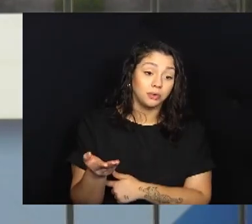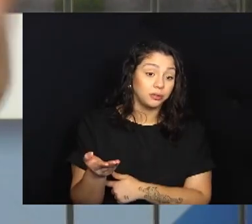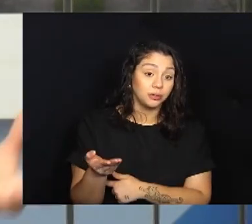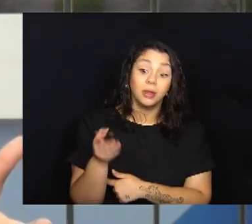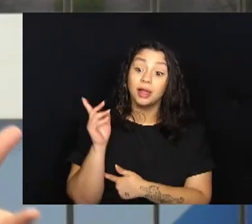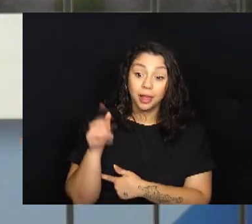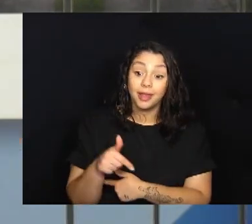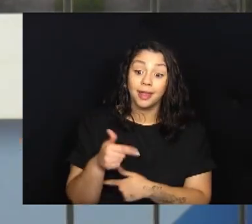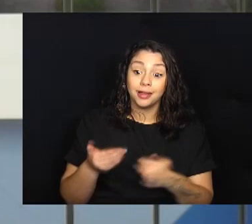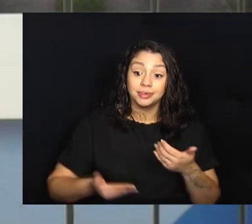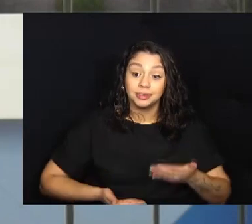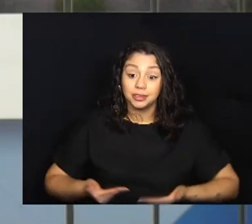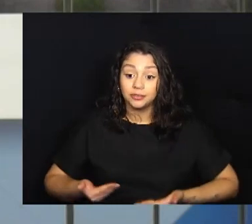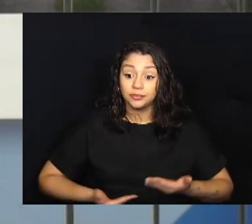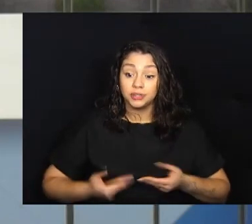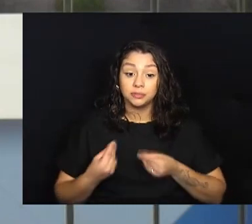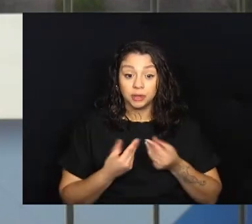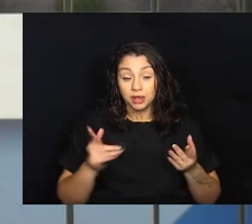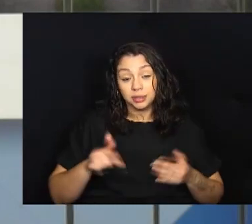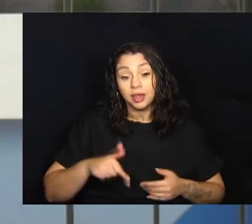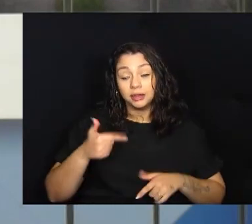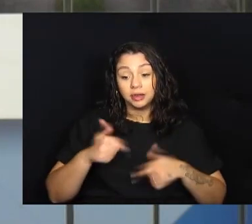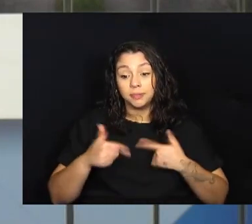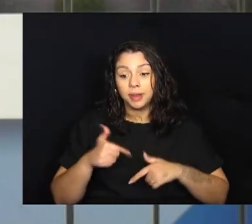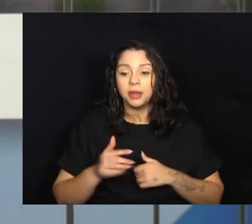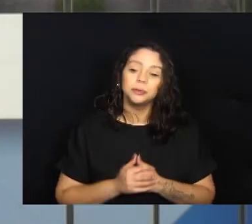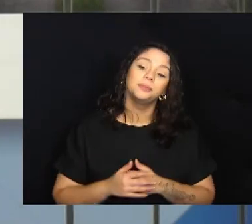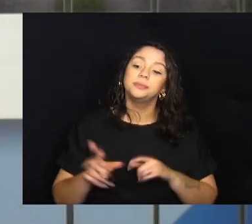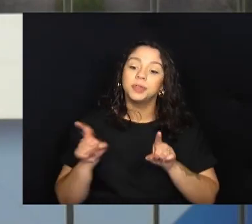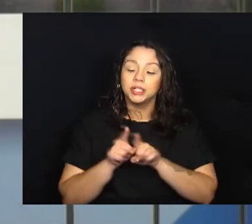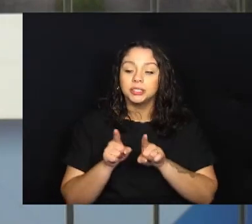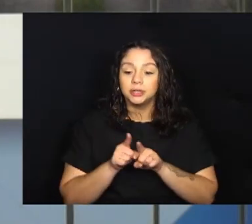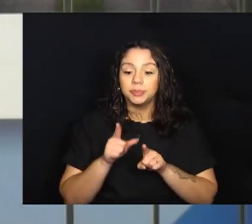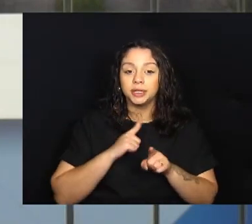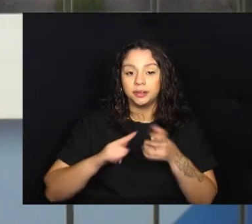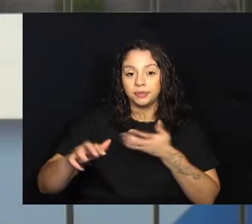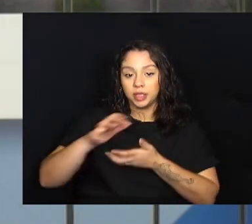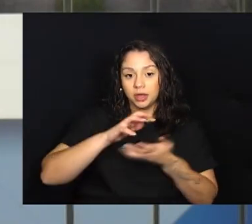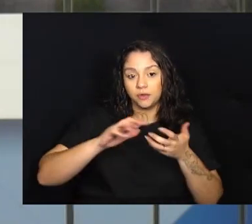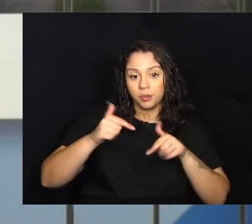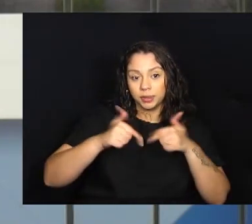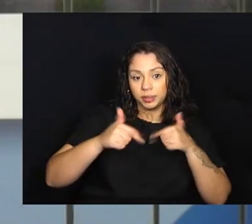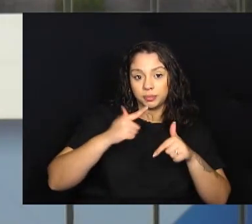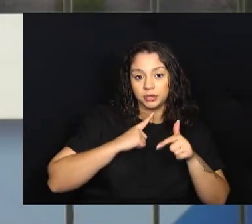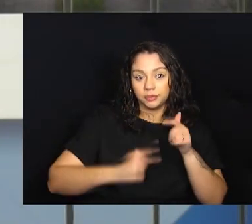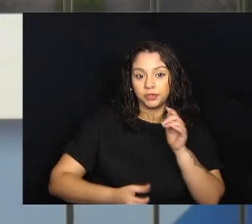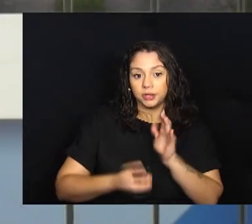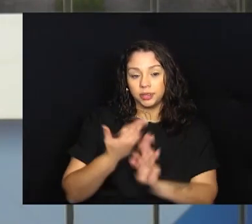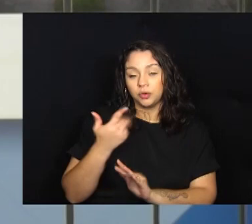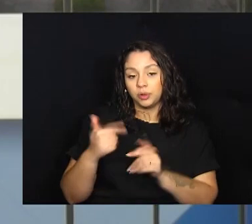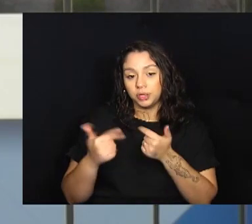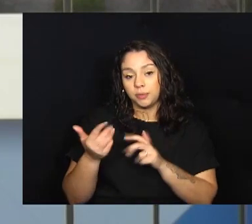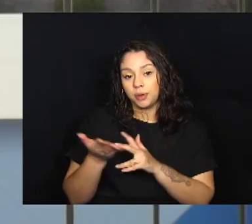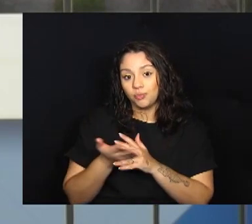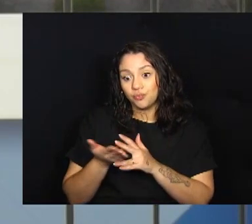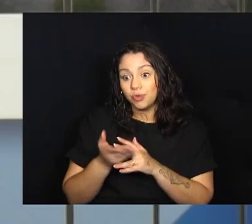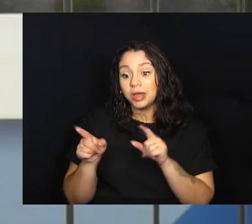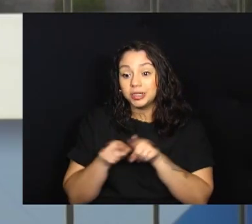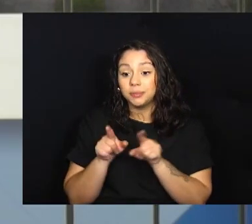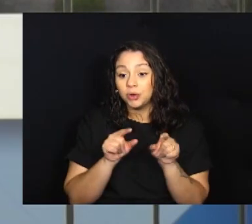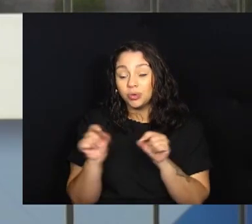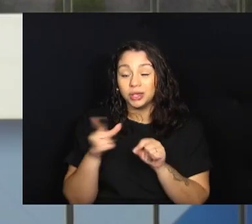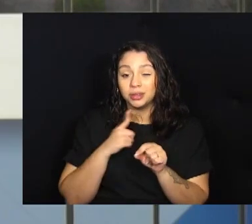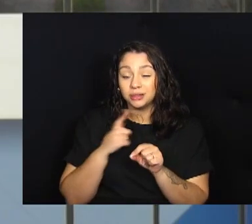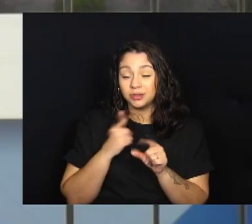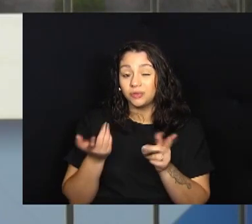uma prestação de serviço que é trabalho. A própria reforma trabalhista, que criou o trabalho intermitente, também tirou de